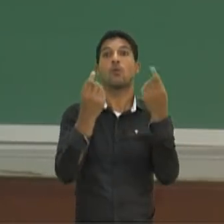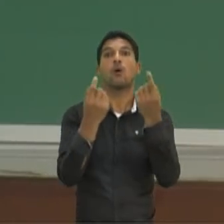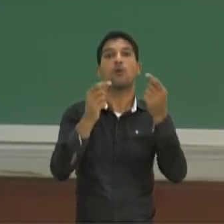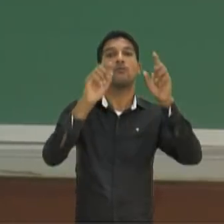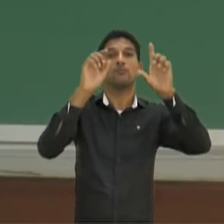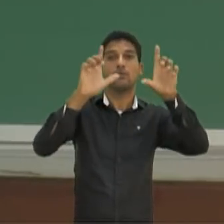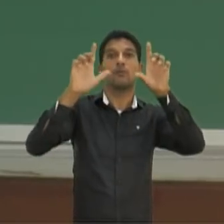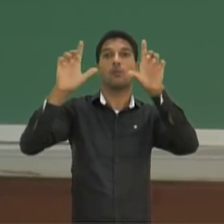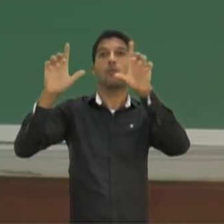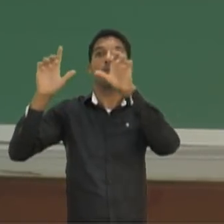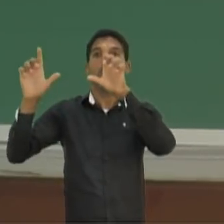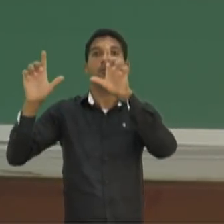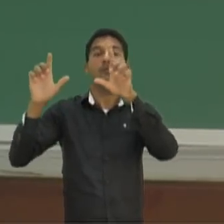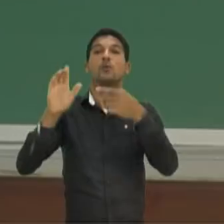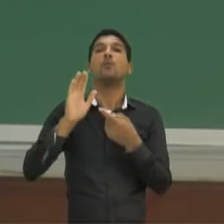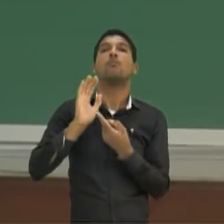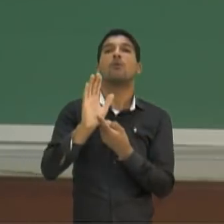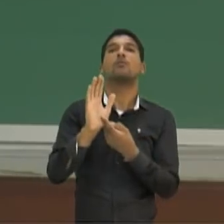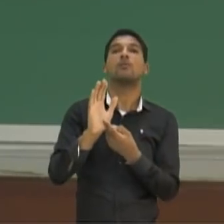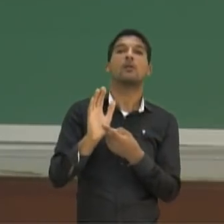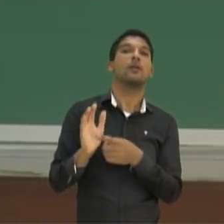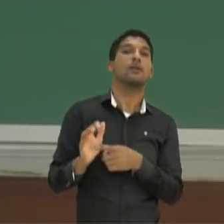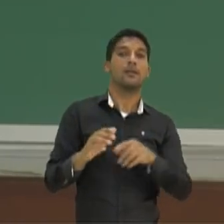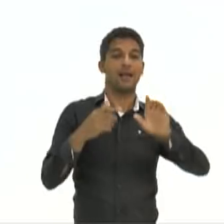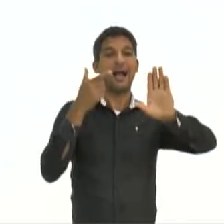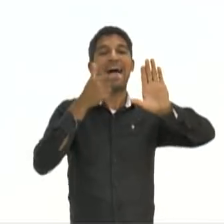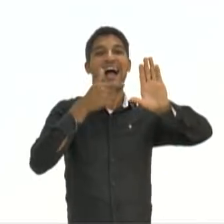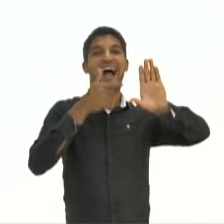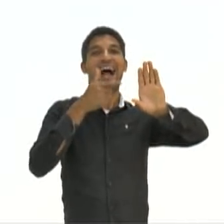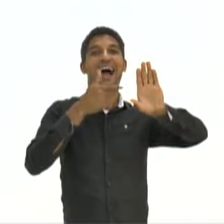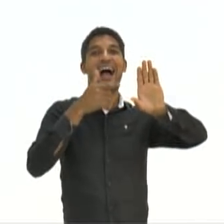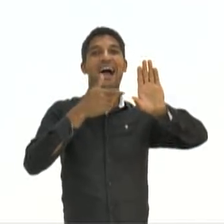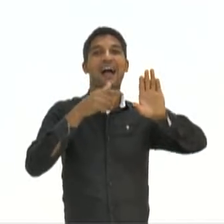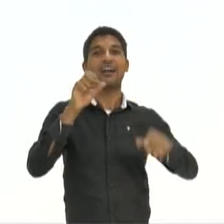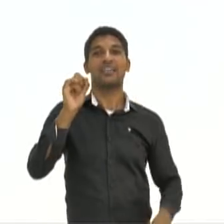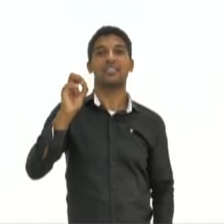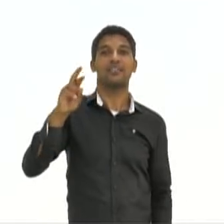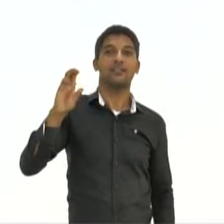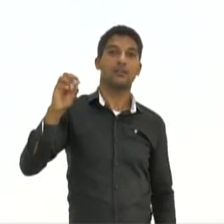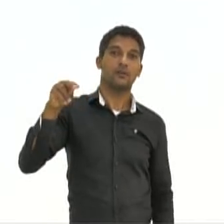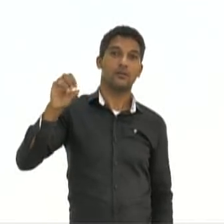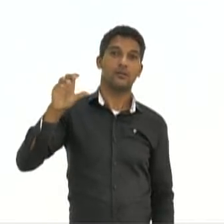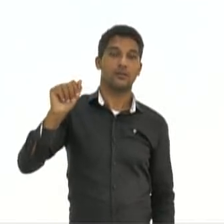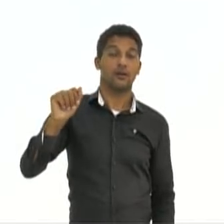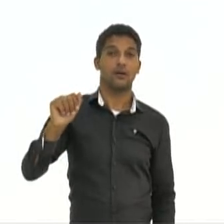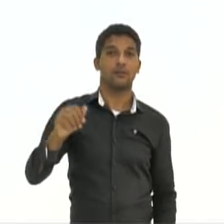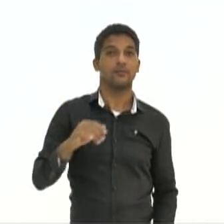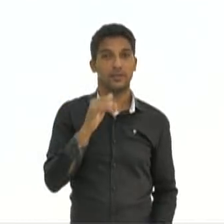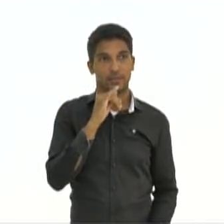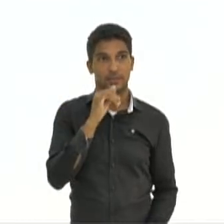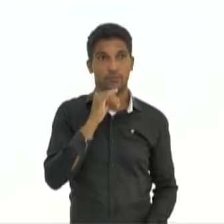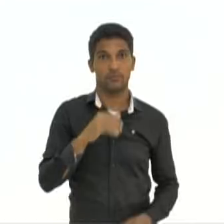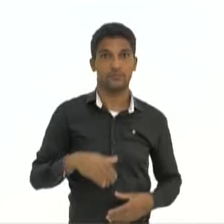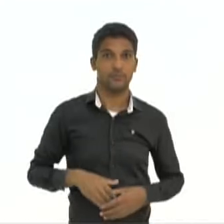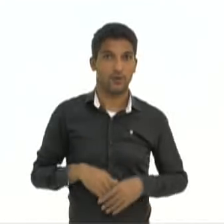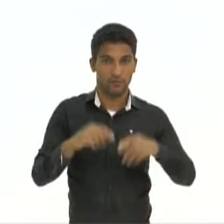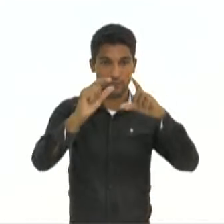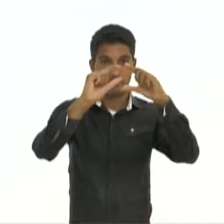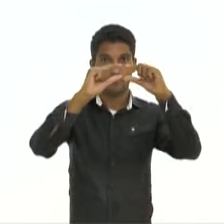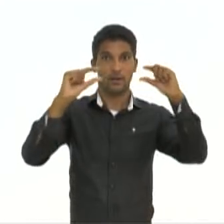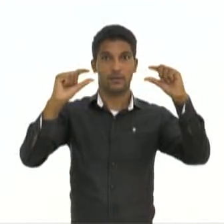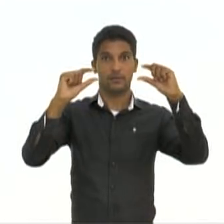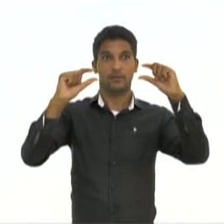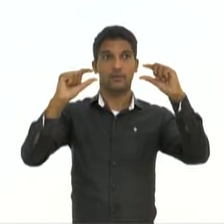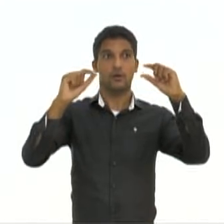ironia. Então, dá para considerar já o segundo quadrinho, né? Quanta ambição, John, né? Então, aqui, quando ele diz assim, eu